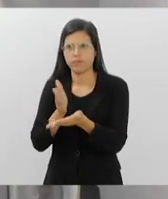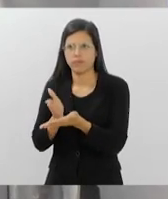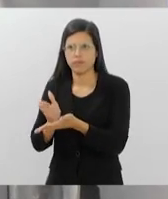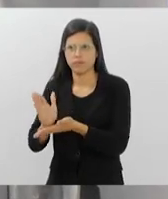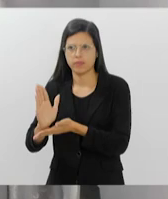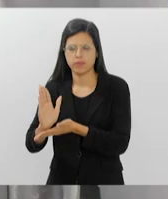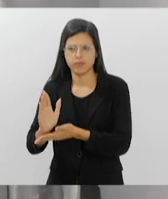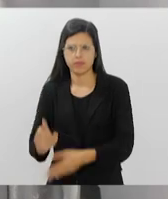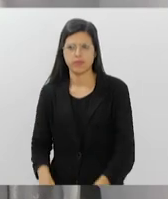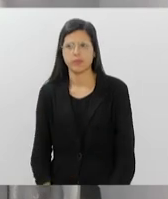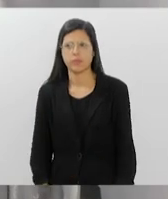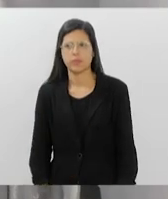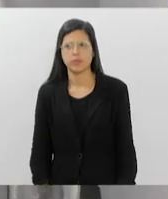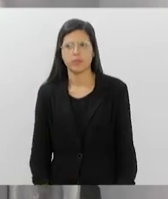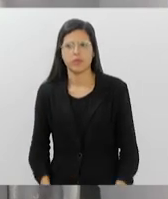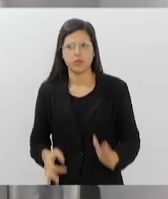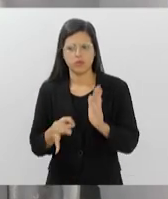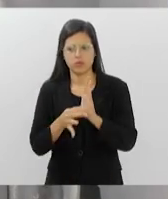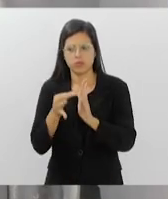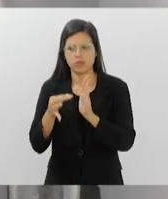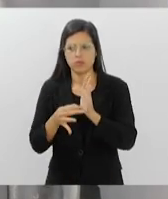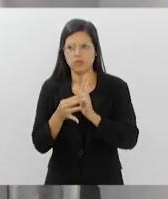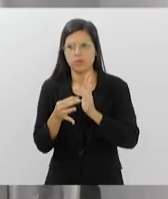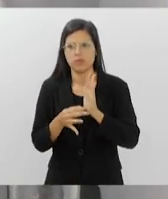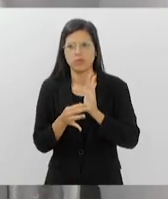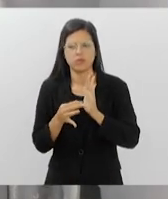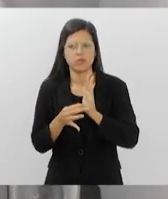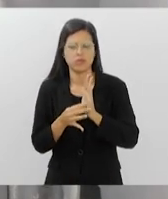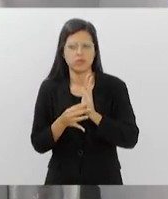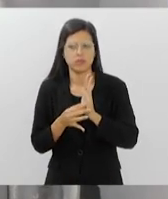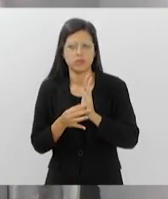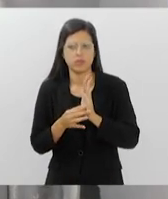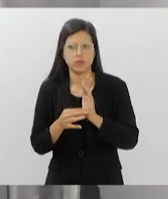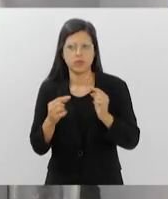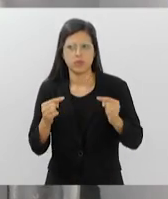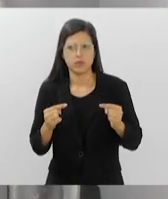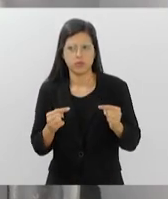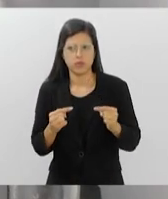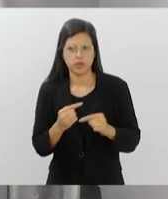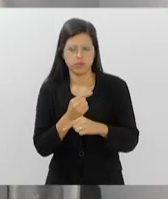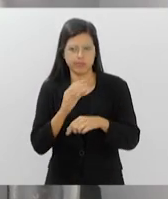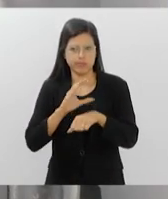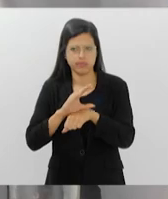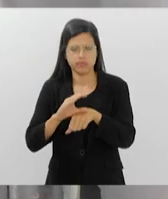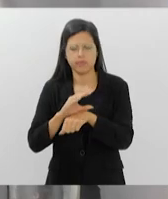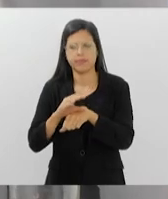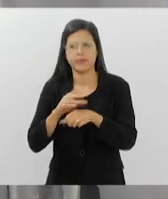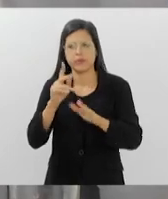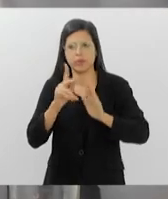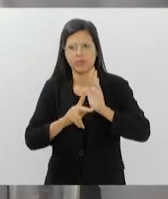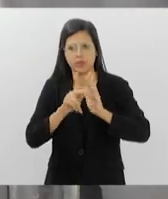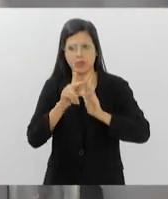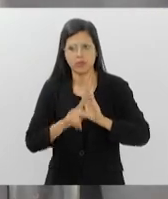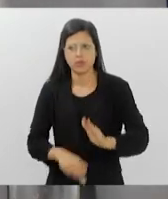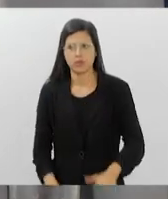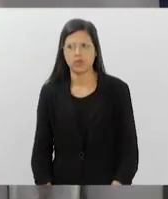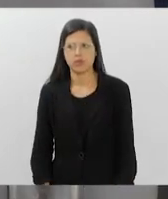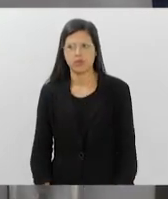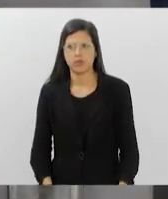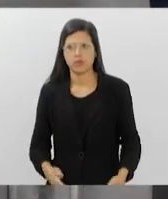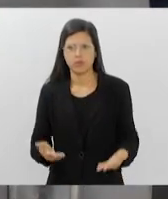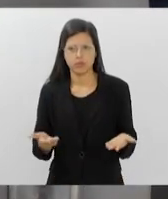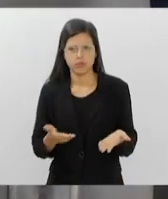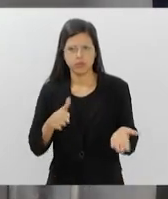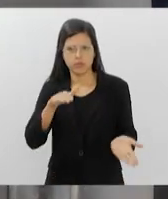estão, aprovados os pareceres pela inconstitucionalidade dos referidos projetos. Passo ao bloco